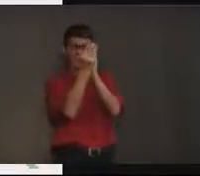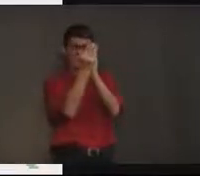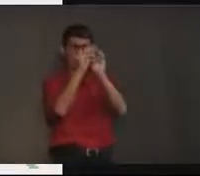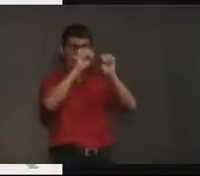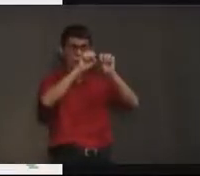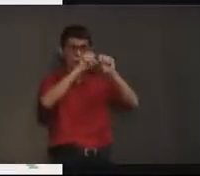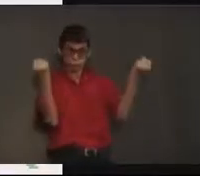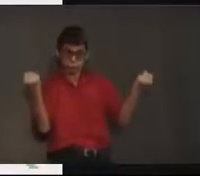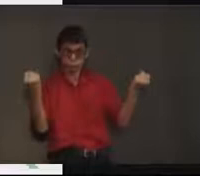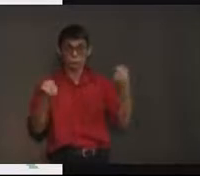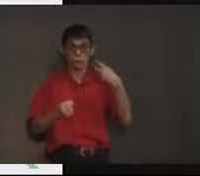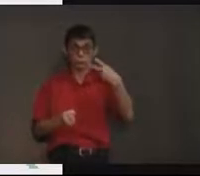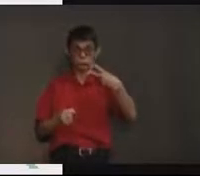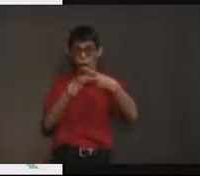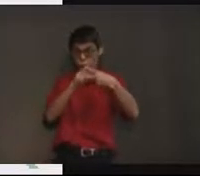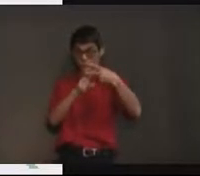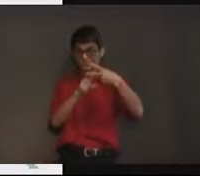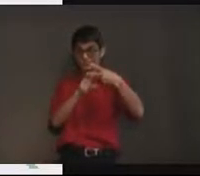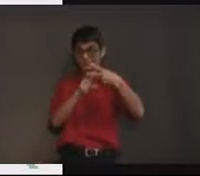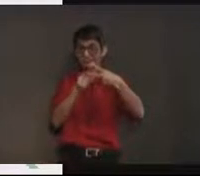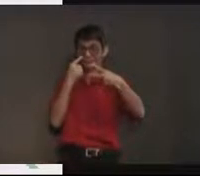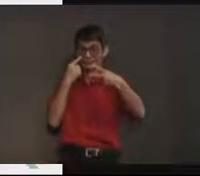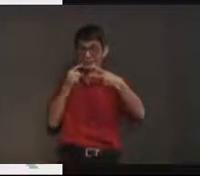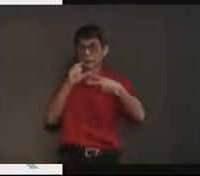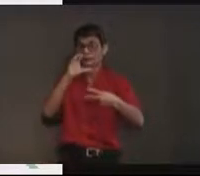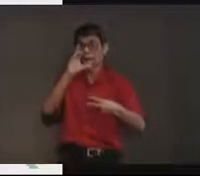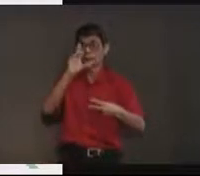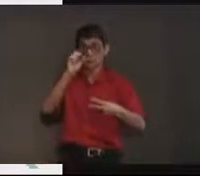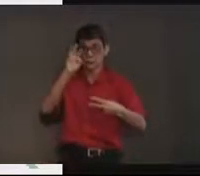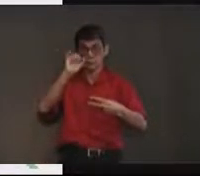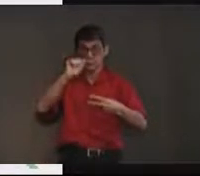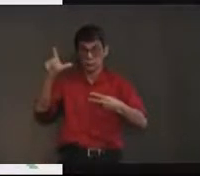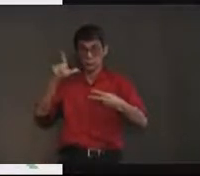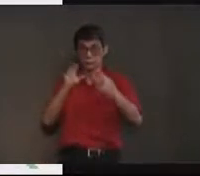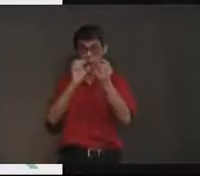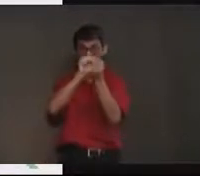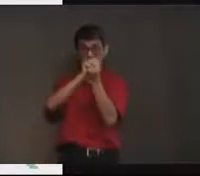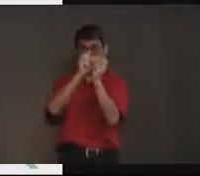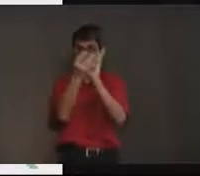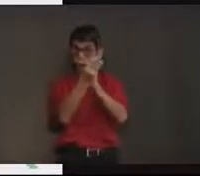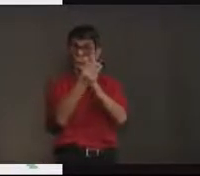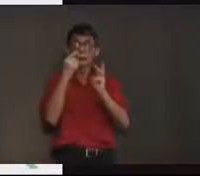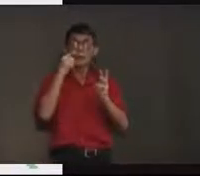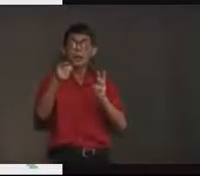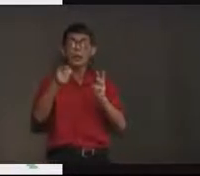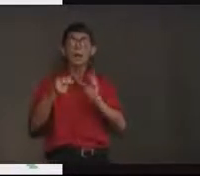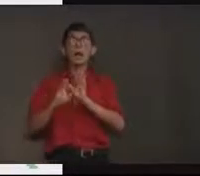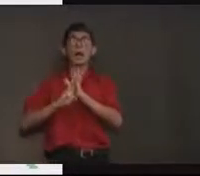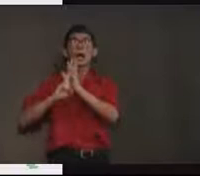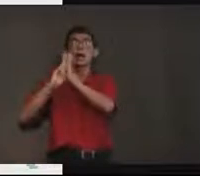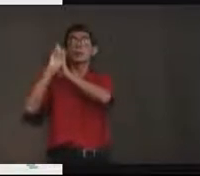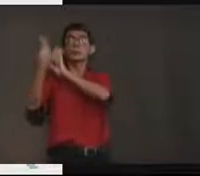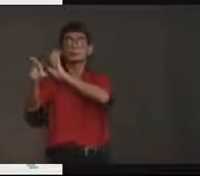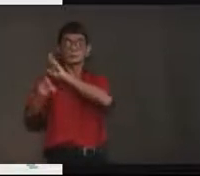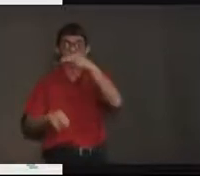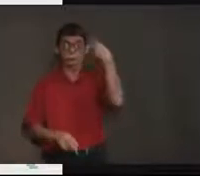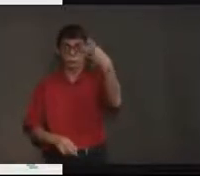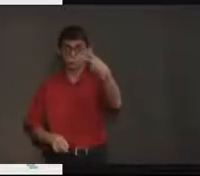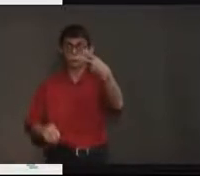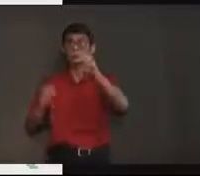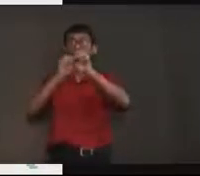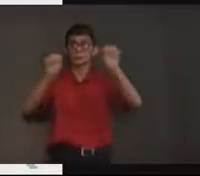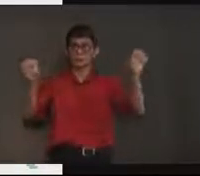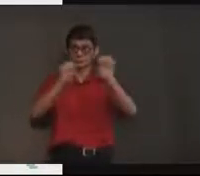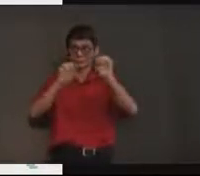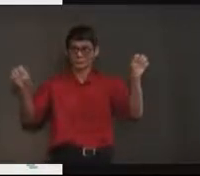representado por exemplo por É por essas duas equações porque são as duas luzes